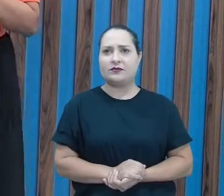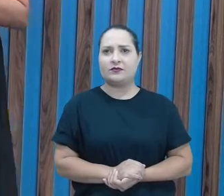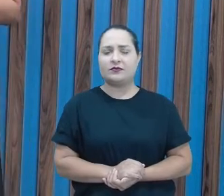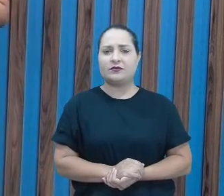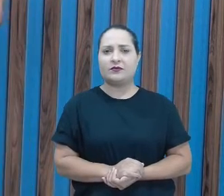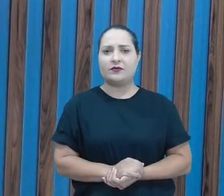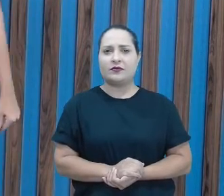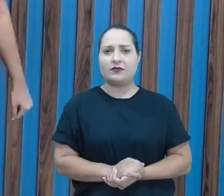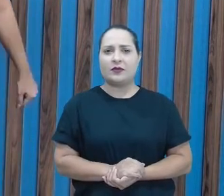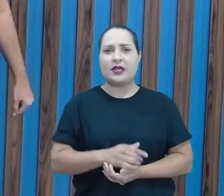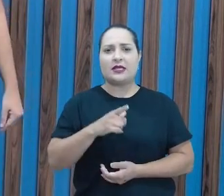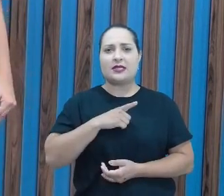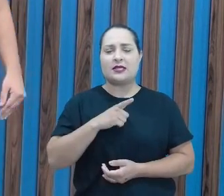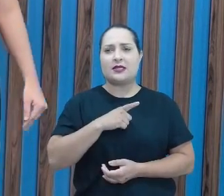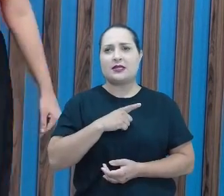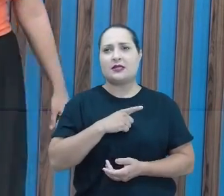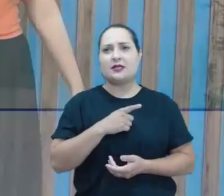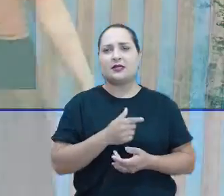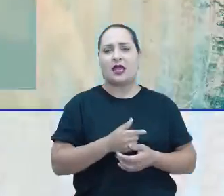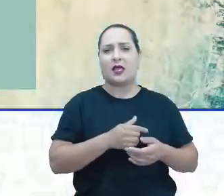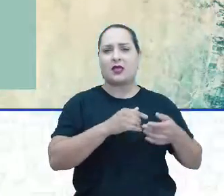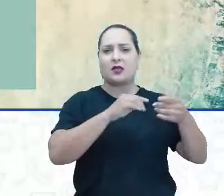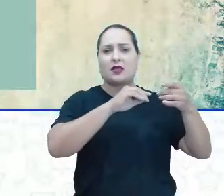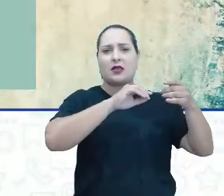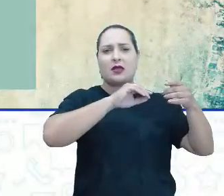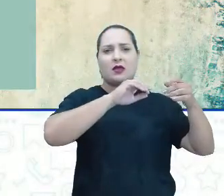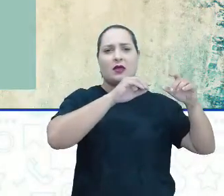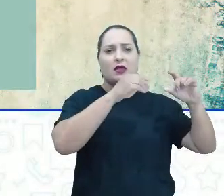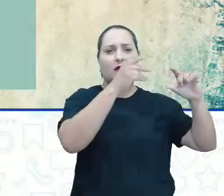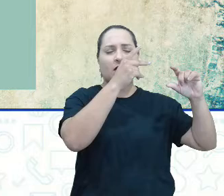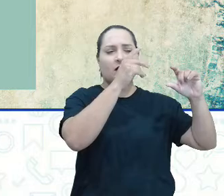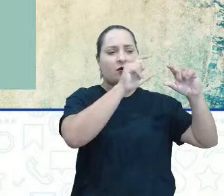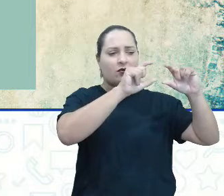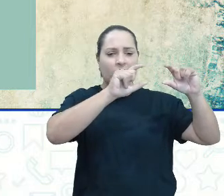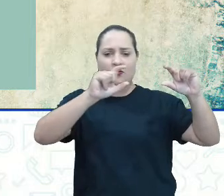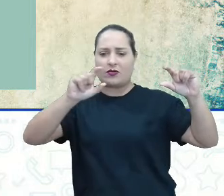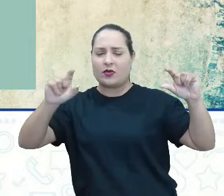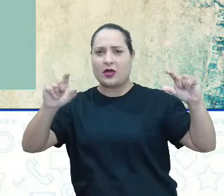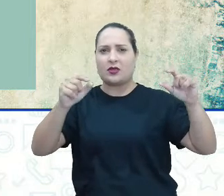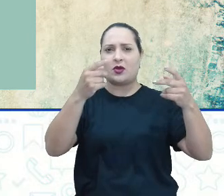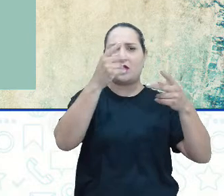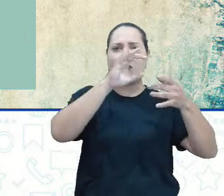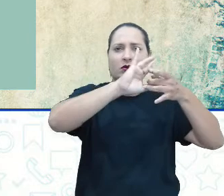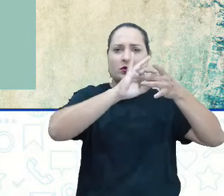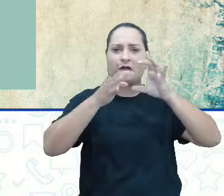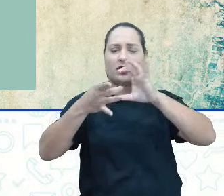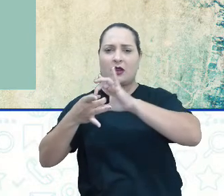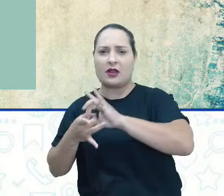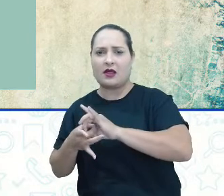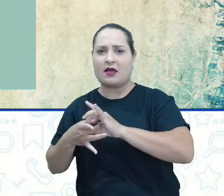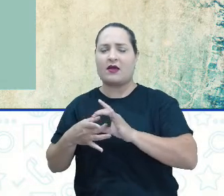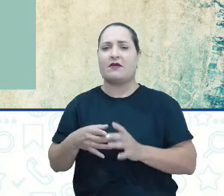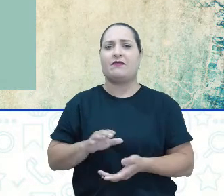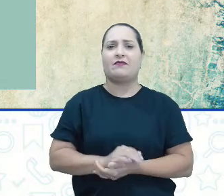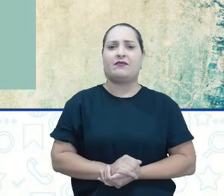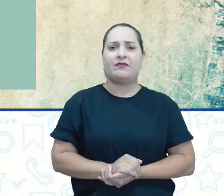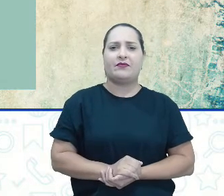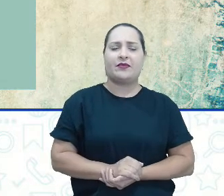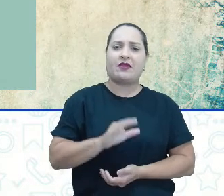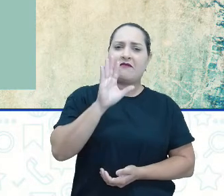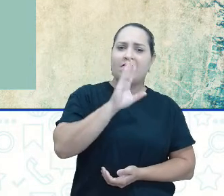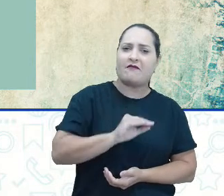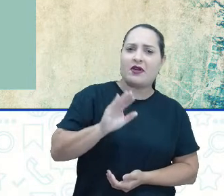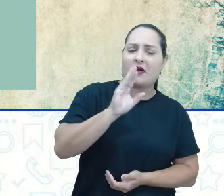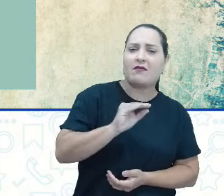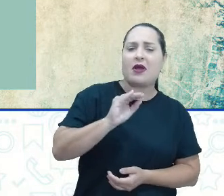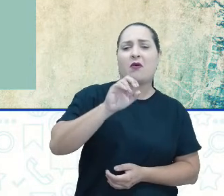a charge faz um retrato contextualizado sobre um tema, usando um texto verbal e não verbal,